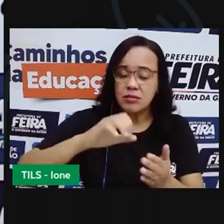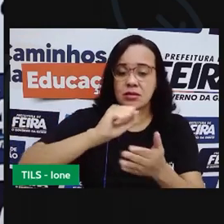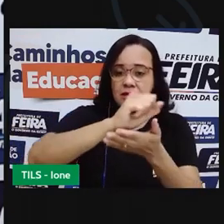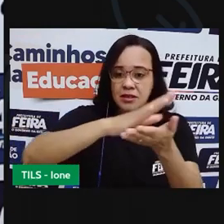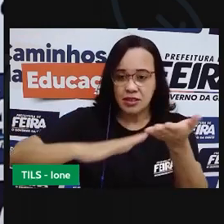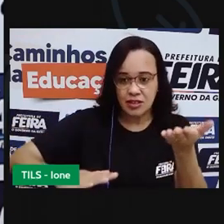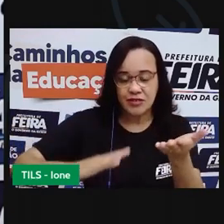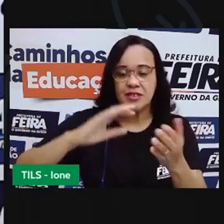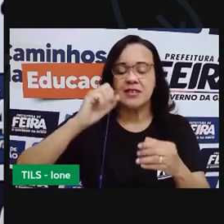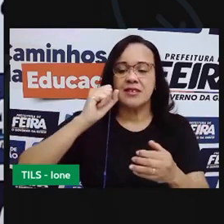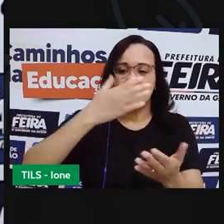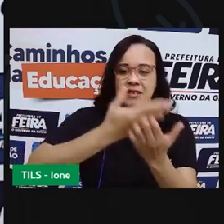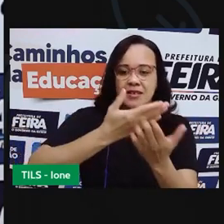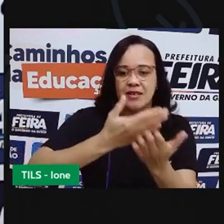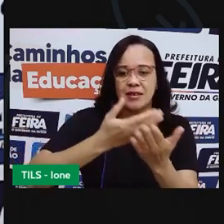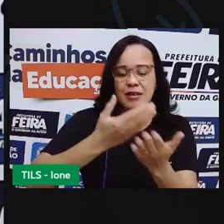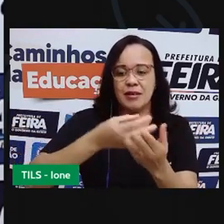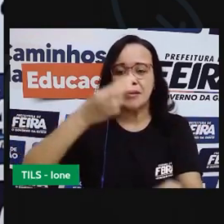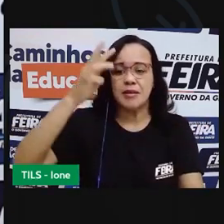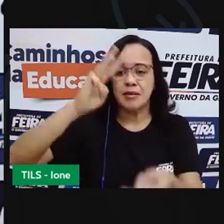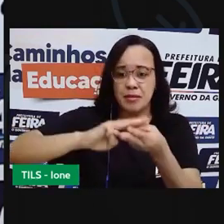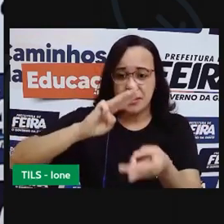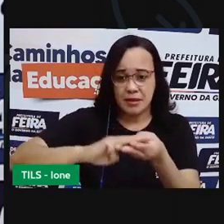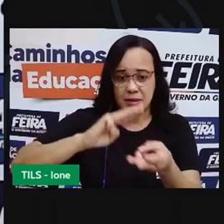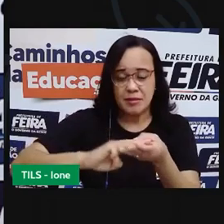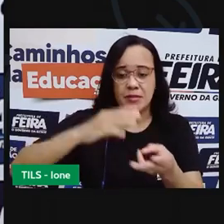de Matemática e Ciências da Natureza.